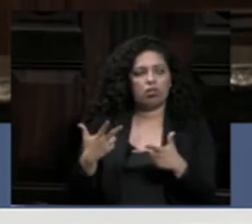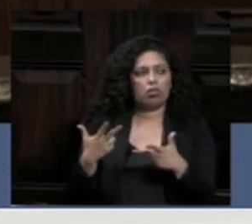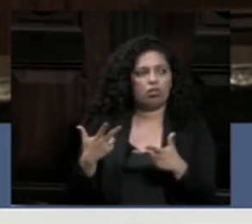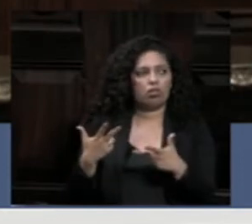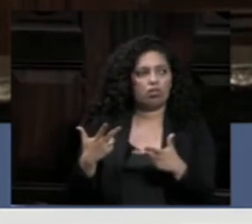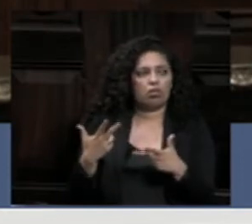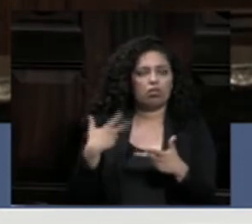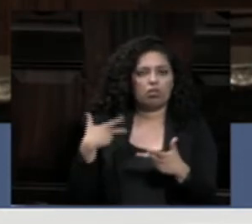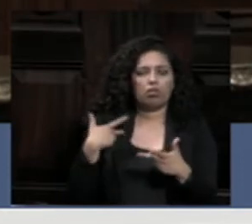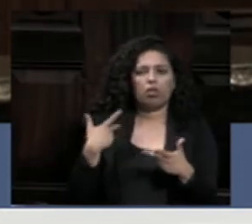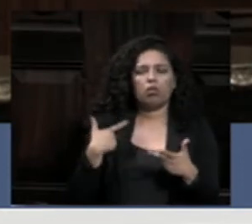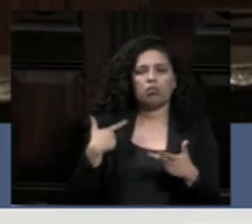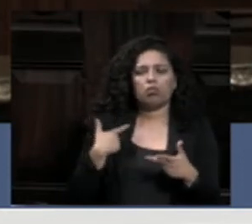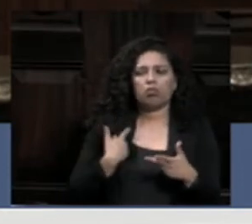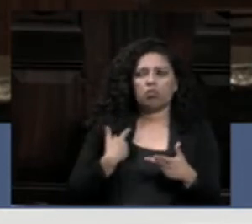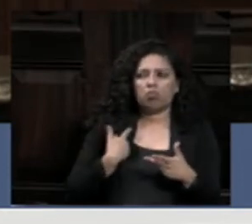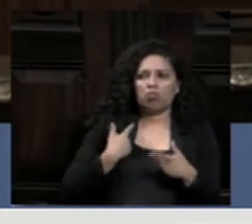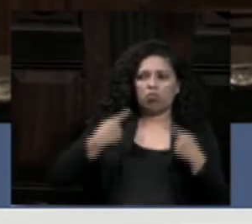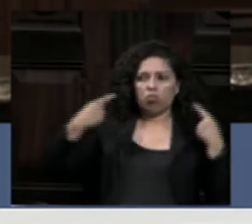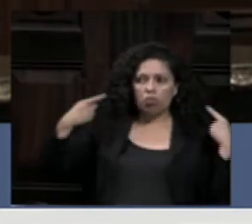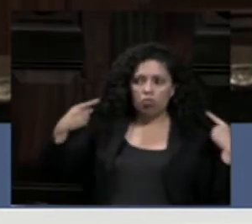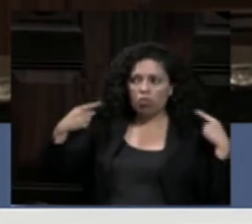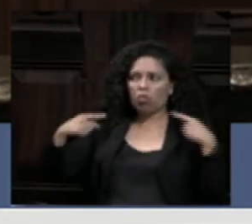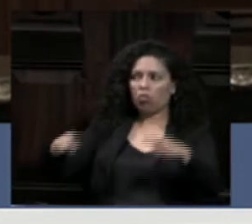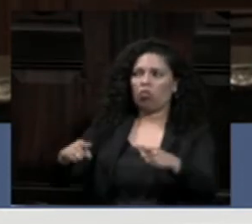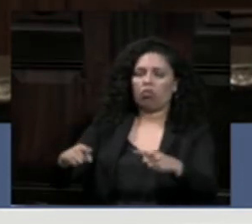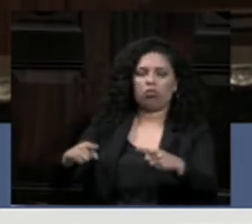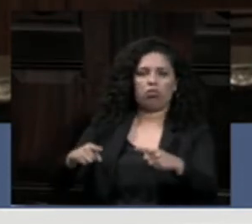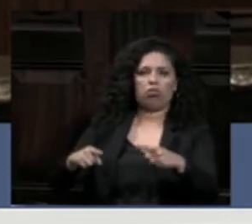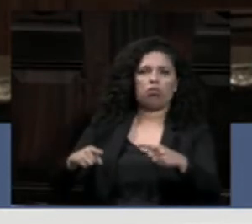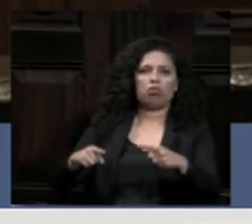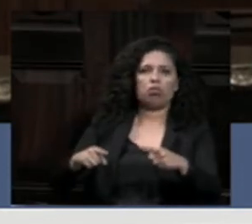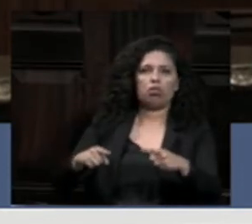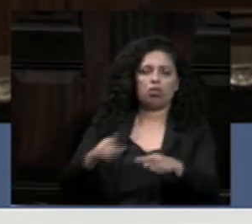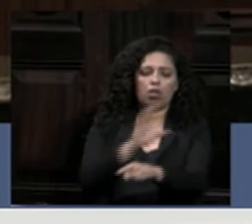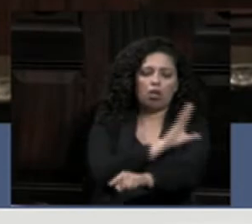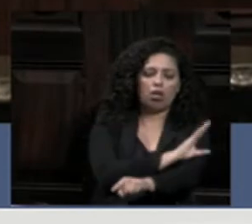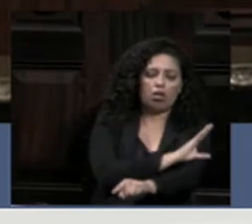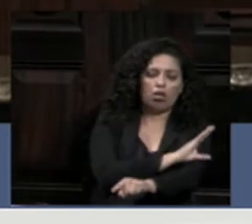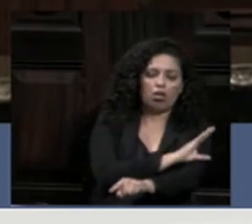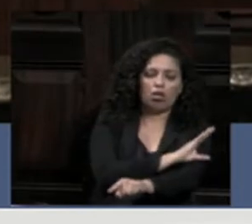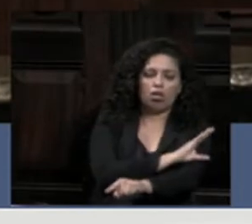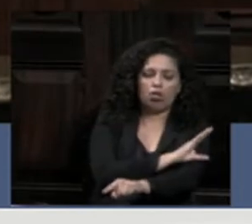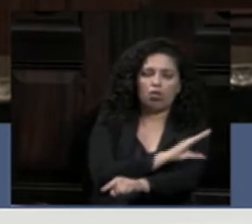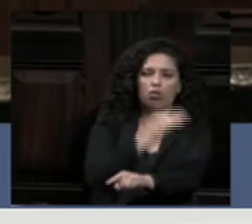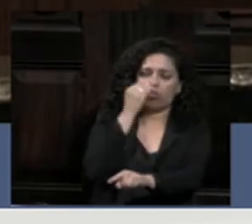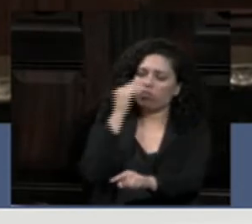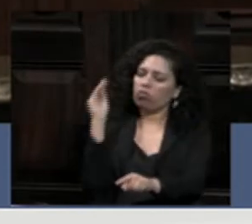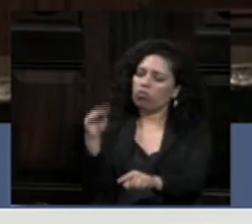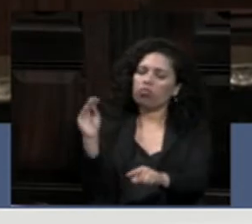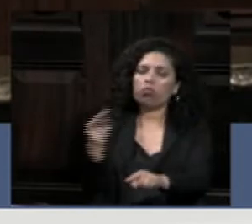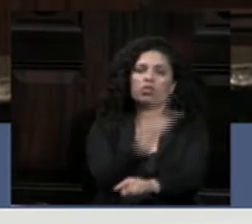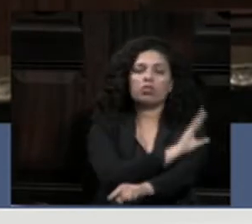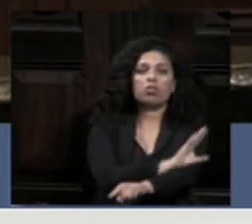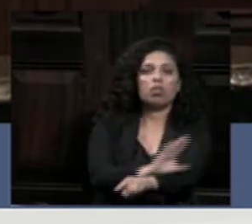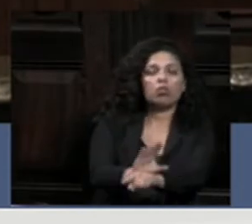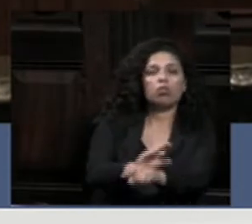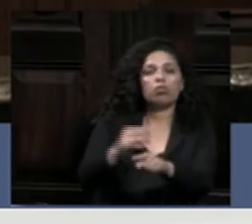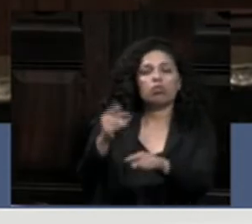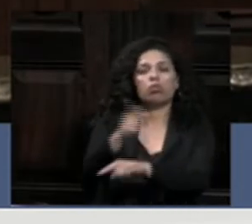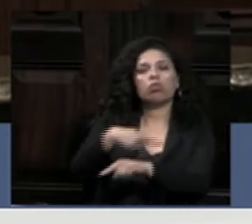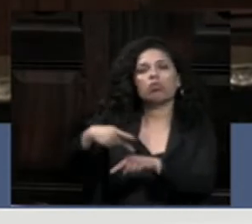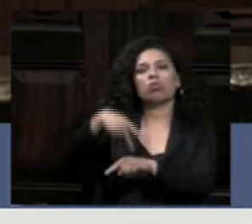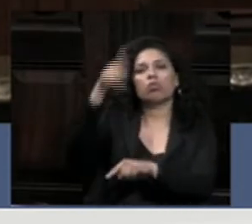veemente protesto contra o descaso com a cultura brasileira, contra o descaso